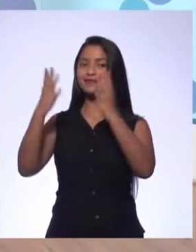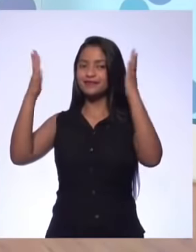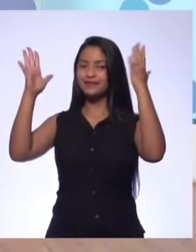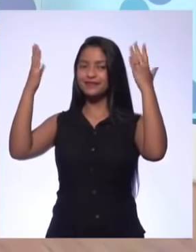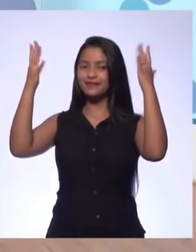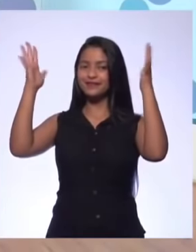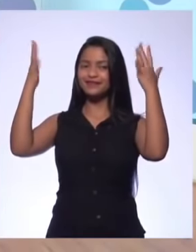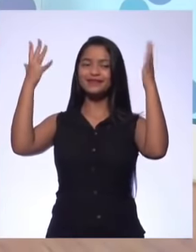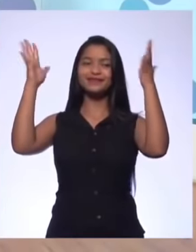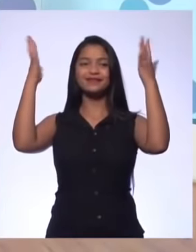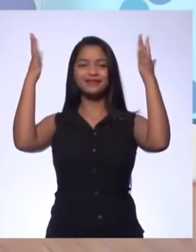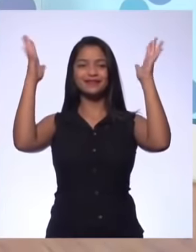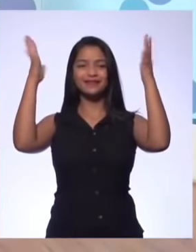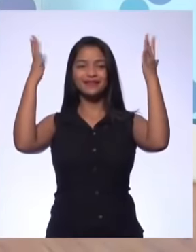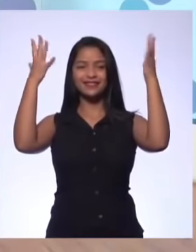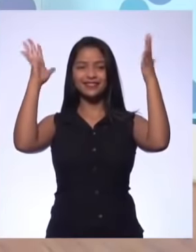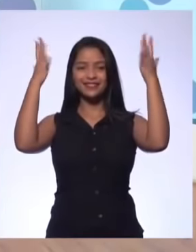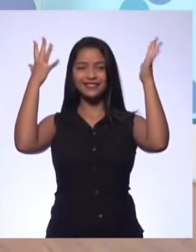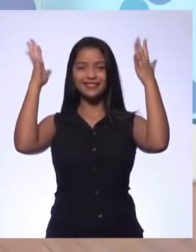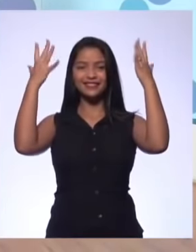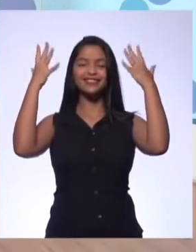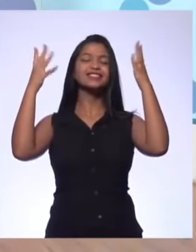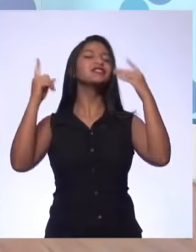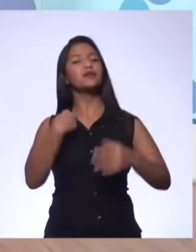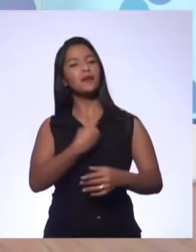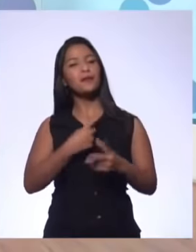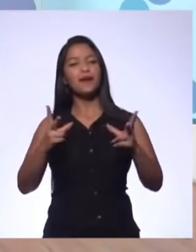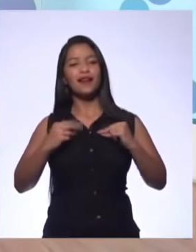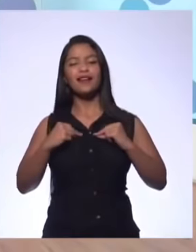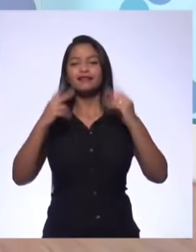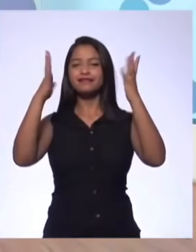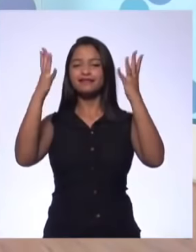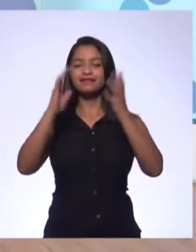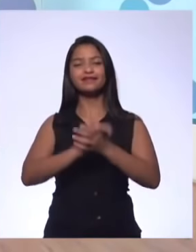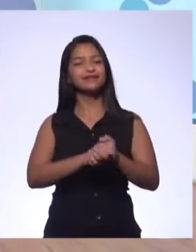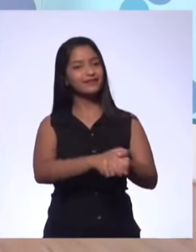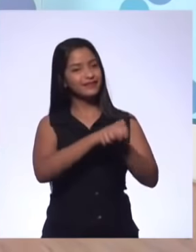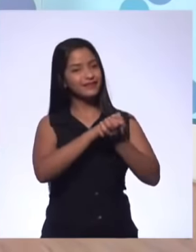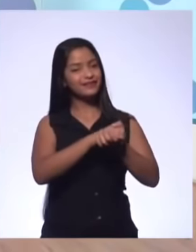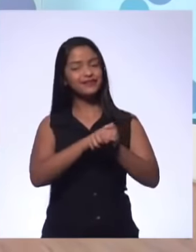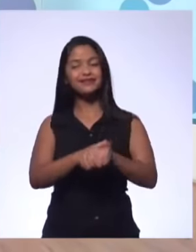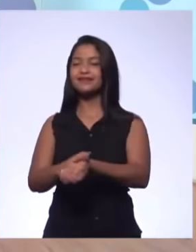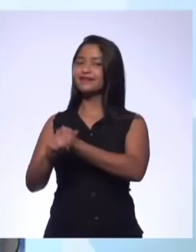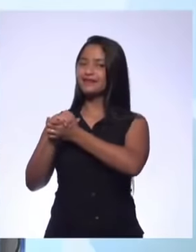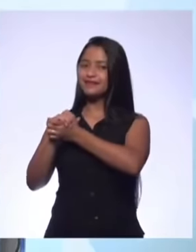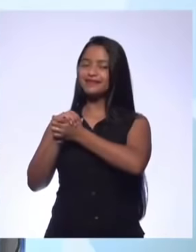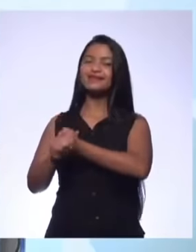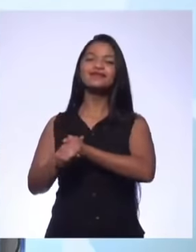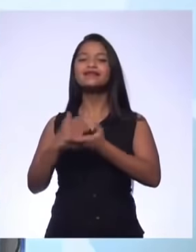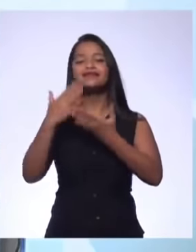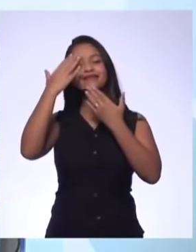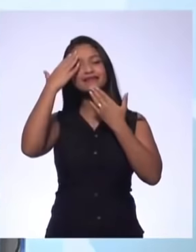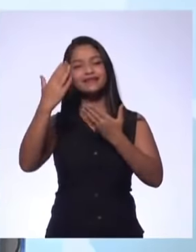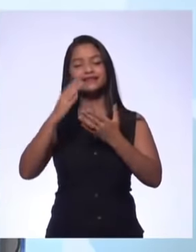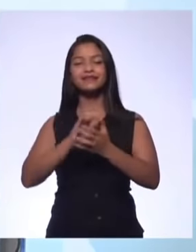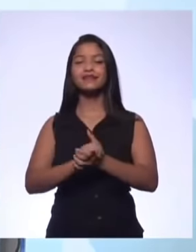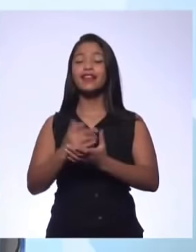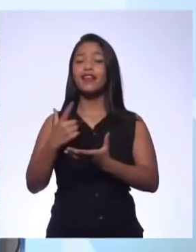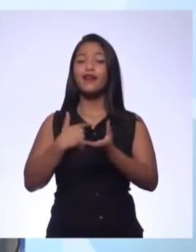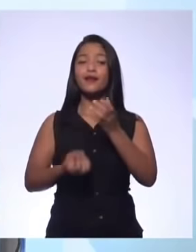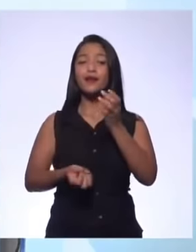erguida. Aê, palmas, oráculo! Palmas, merecemos. Parabéns, Moniquinha. Parabéns. Parabéns a todos os professores. Eu fiz um